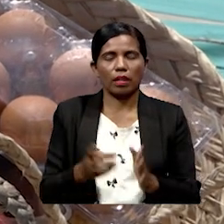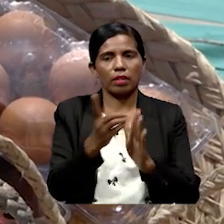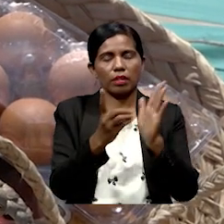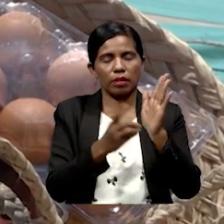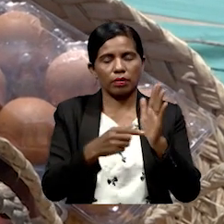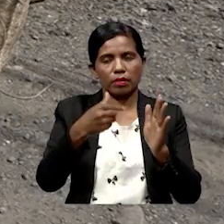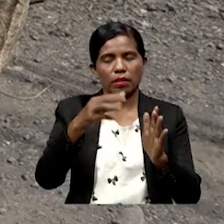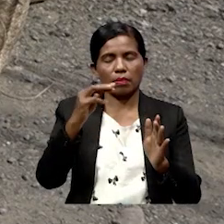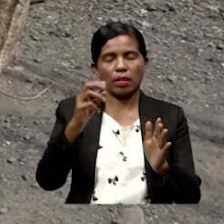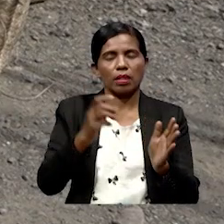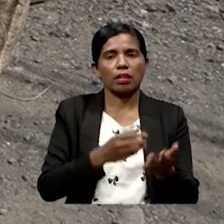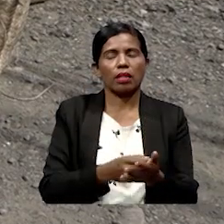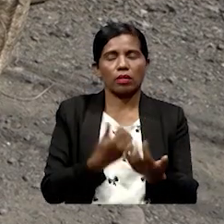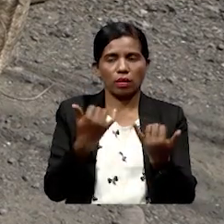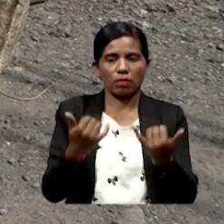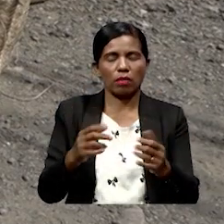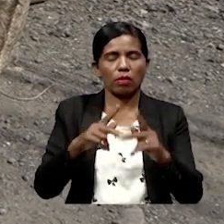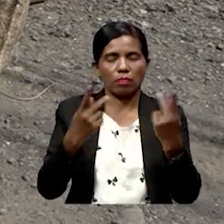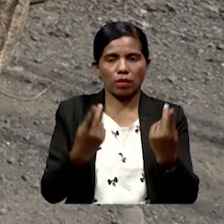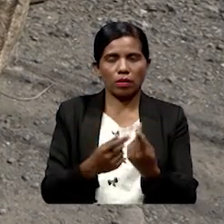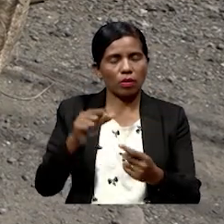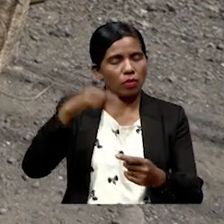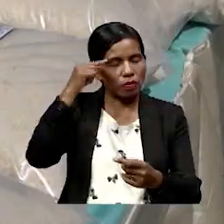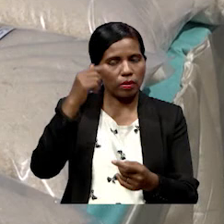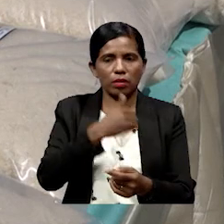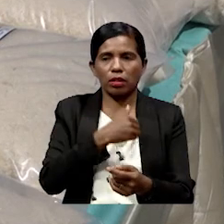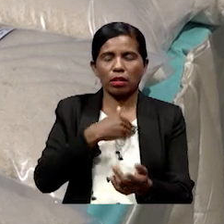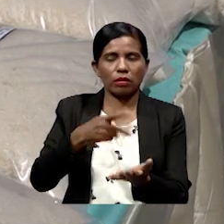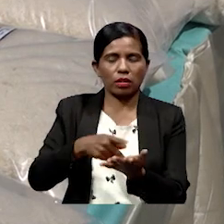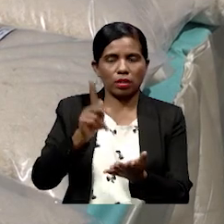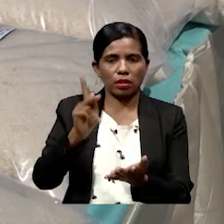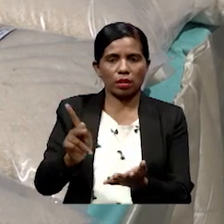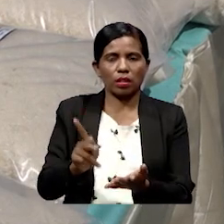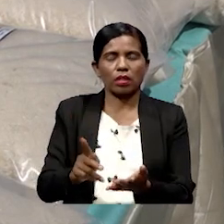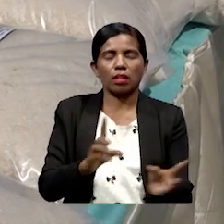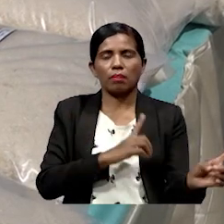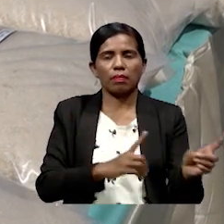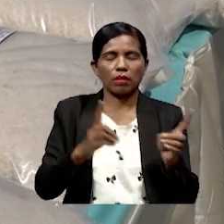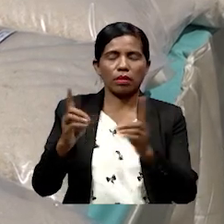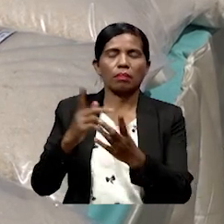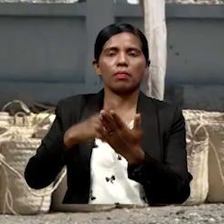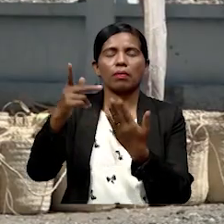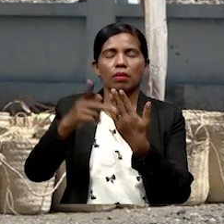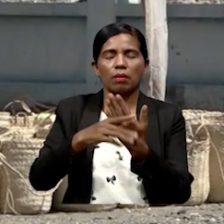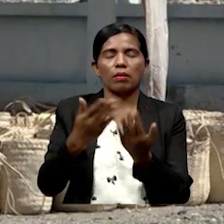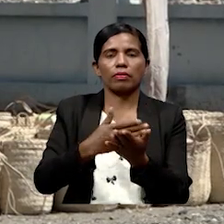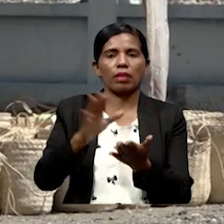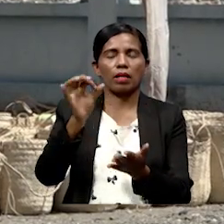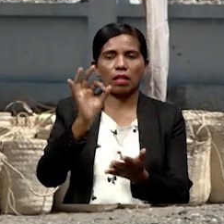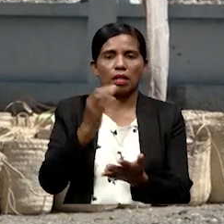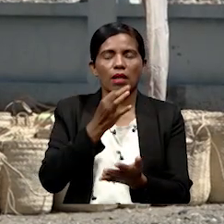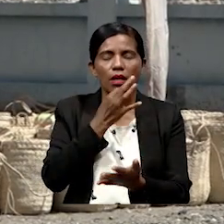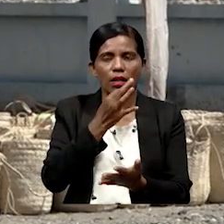625.749. Dados nebe GMN acessa, toras ne companhia nebe governo se dau halo pagamento. E a implementação programa cesta básica fase